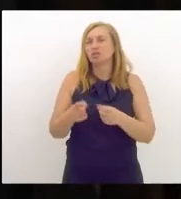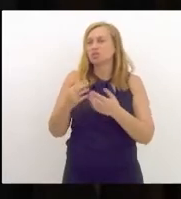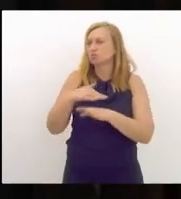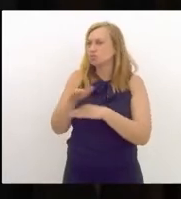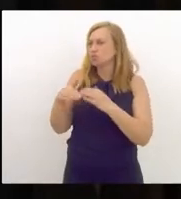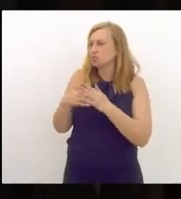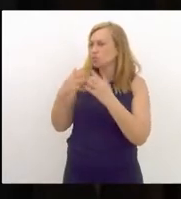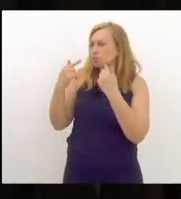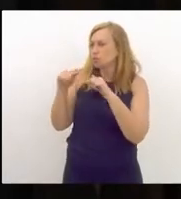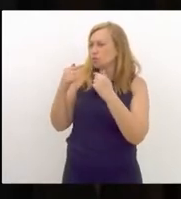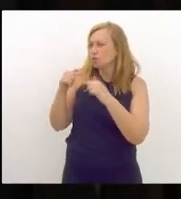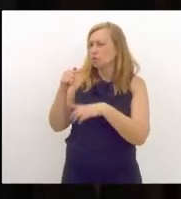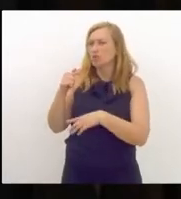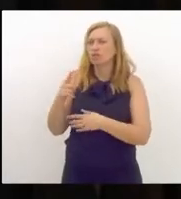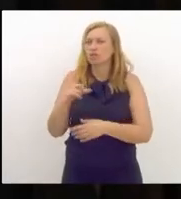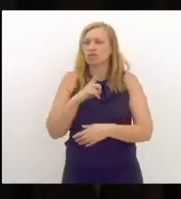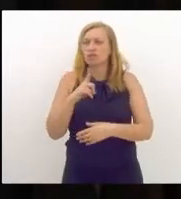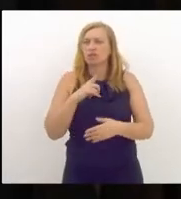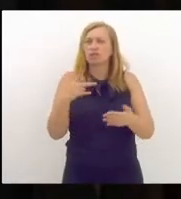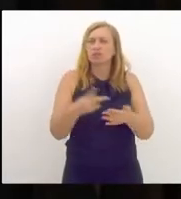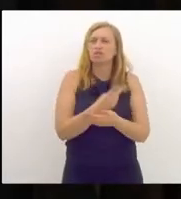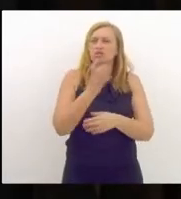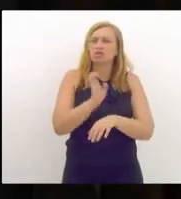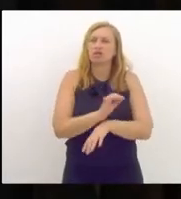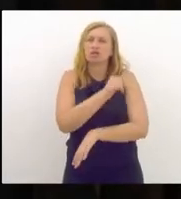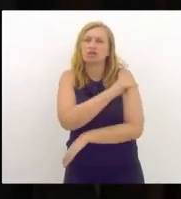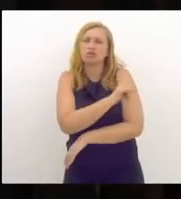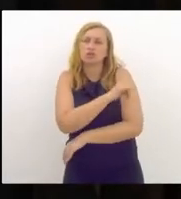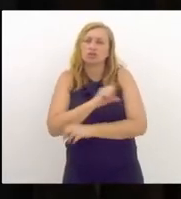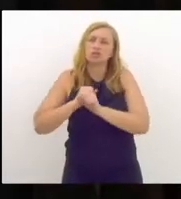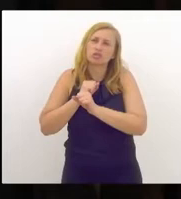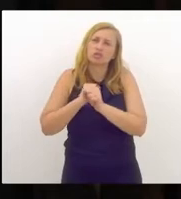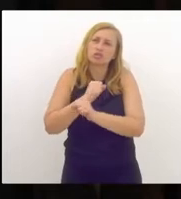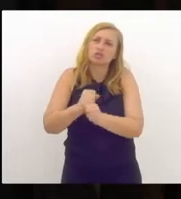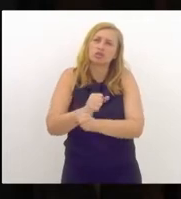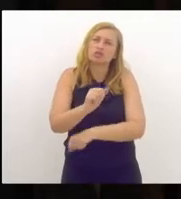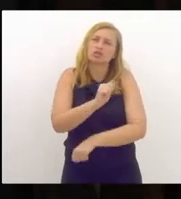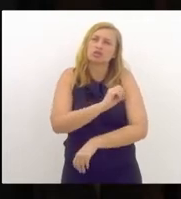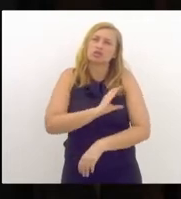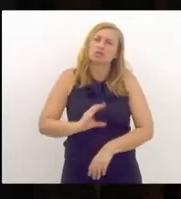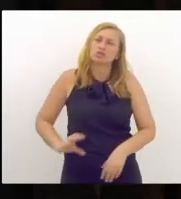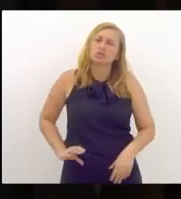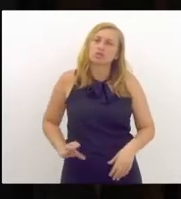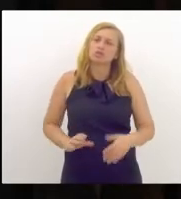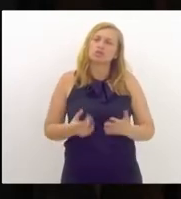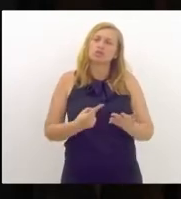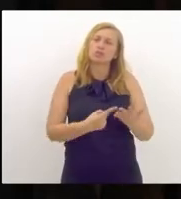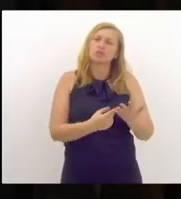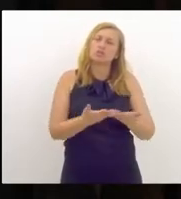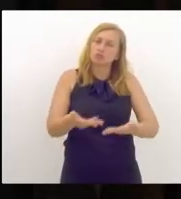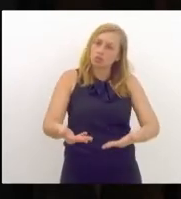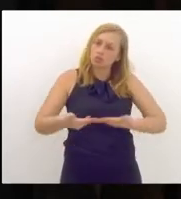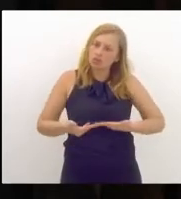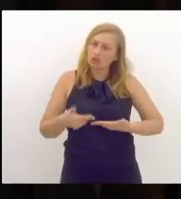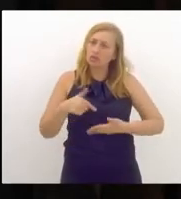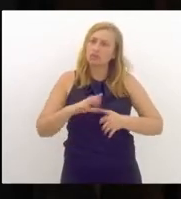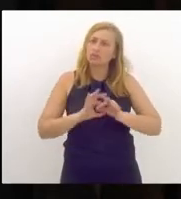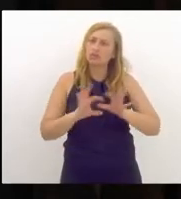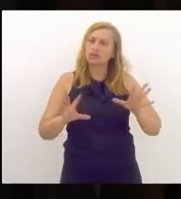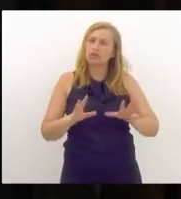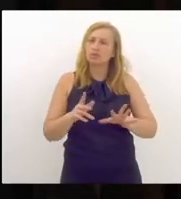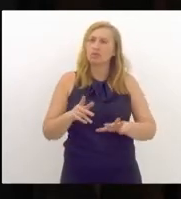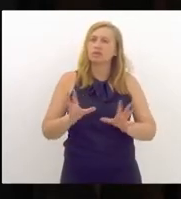que eu tenho quer dizer ao que tenham corrido do Estado do Rio de Janeiro por décadas o André teve coragem de me convidar para cá me dar liberdade